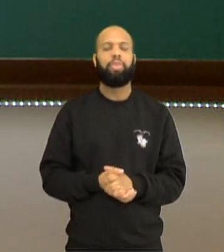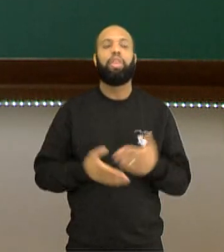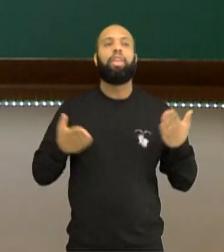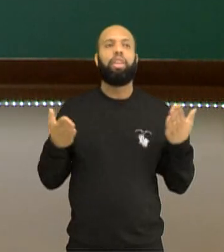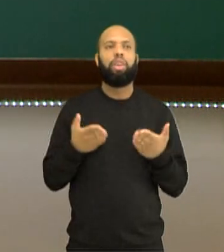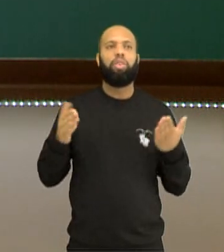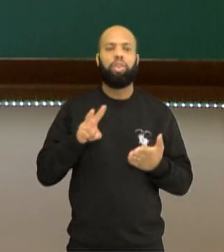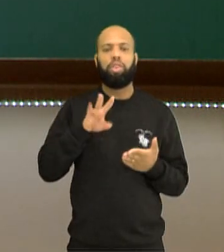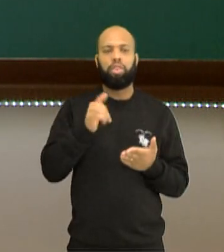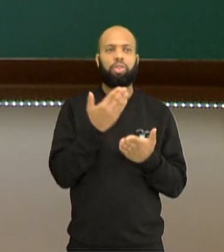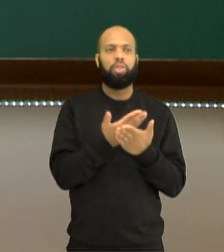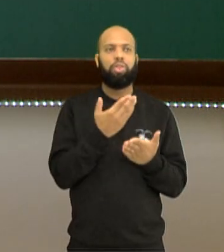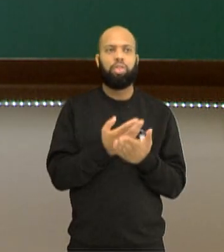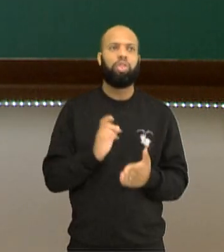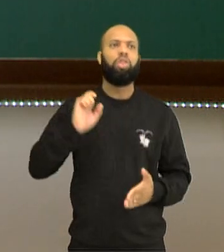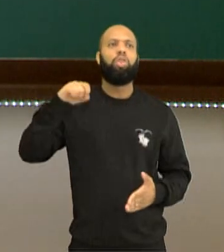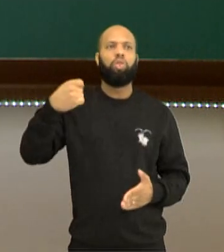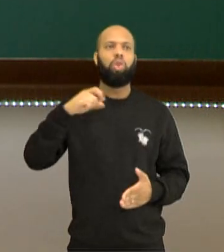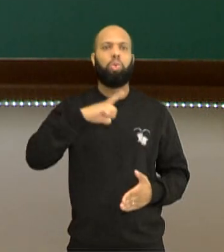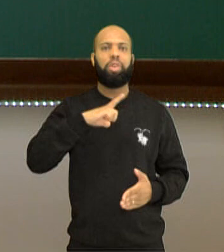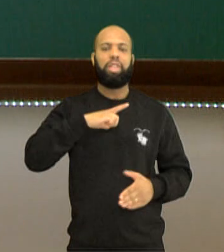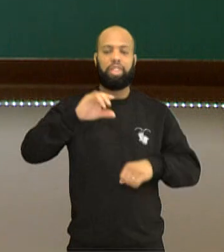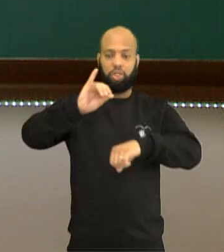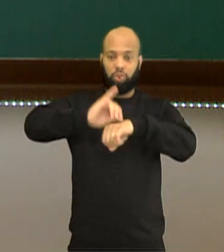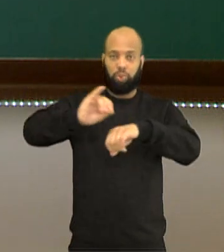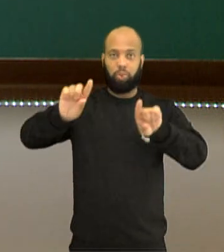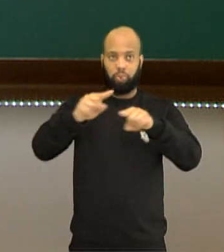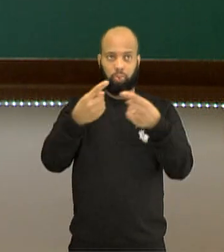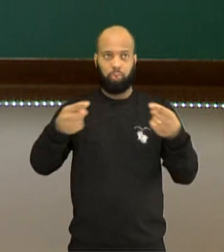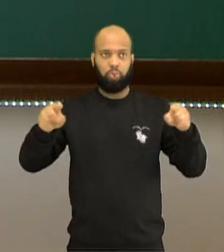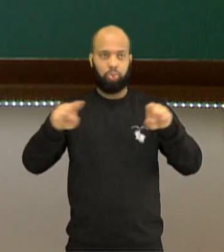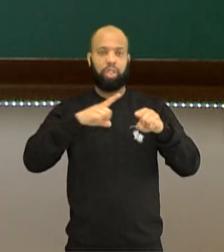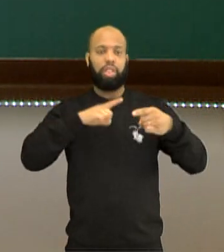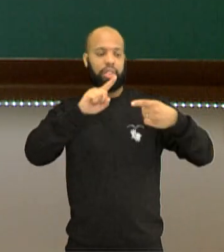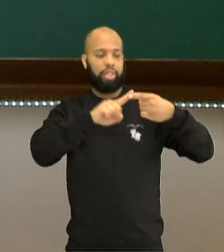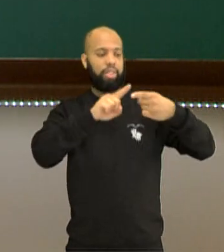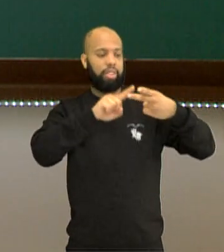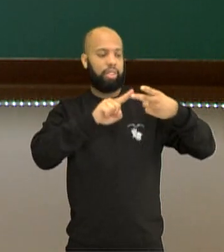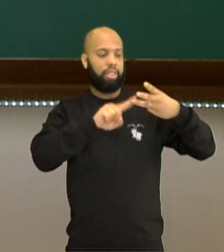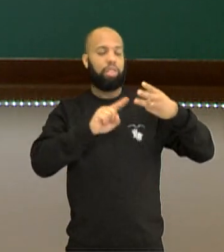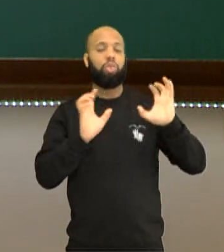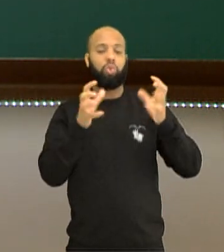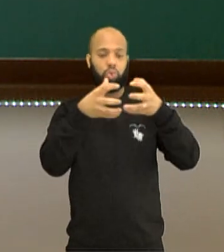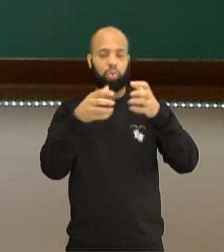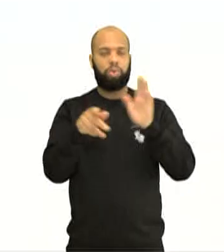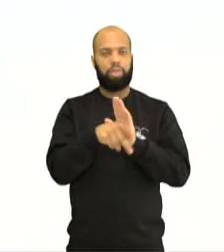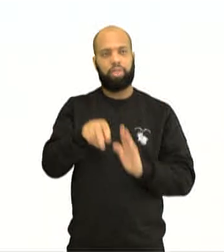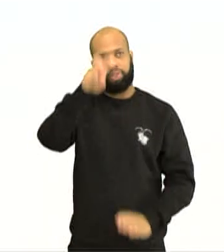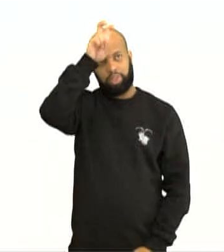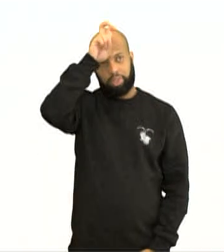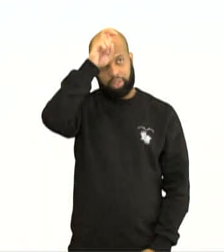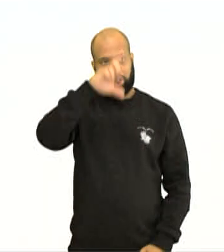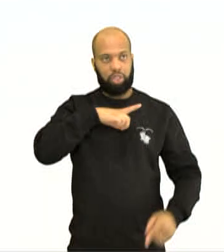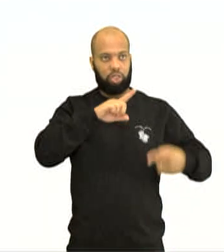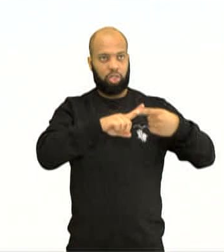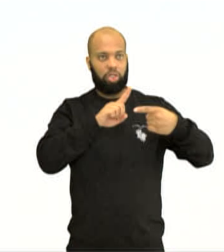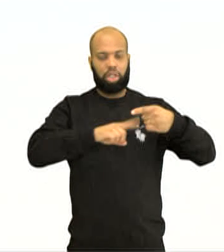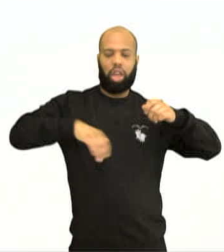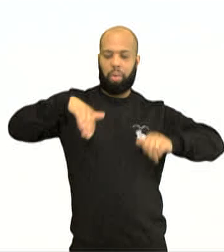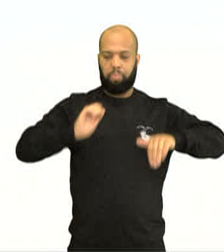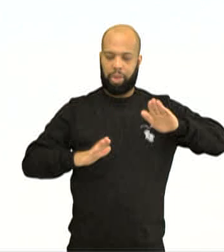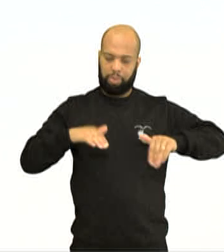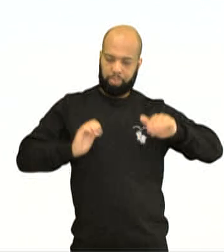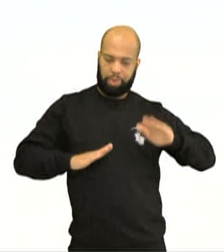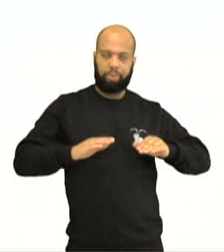Agora nós vamos falar sobre os instrumentos musicais, as três separações que existiam no Antigo Egito. Nós tínhamos instrumentos